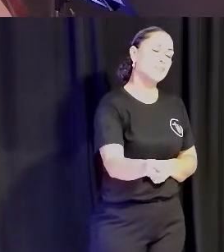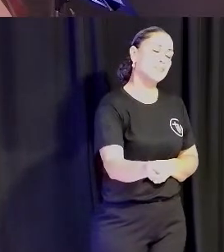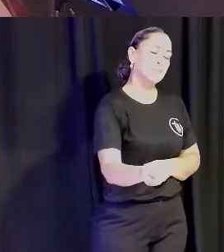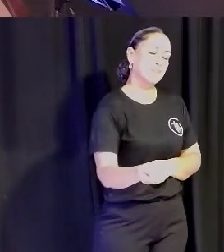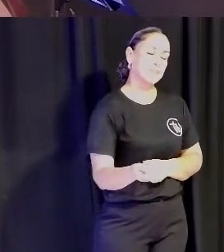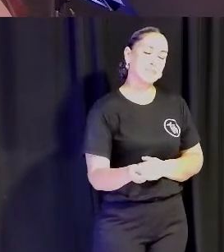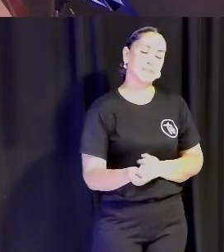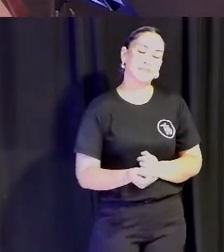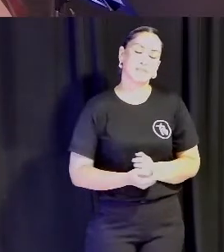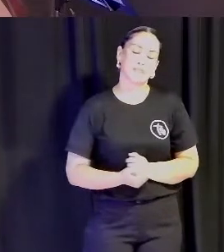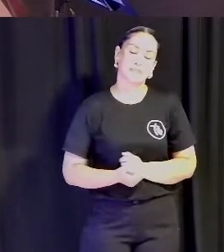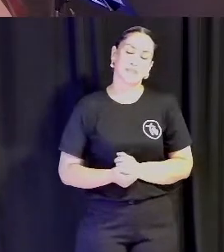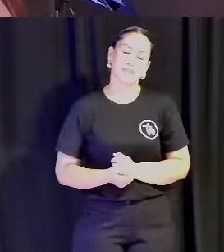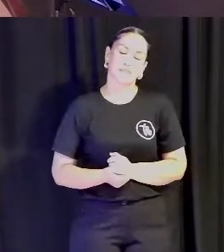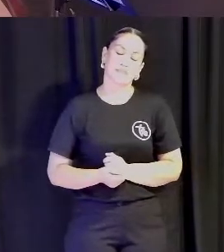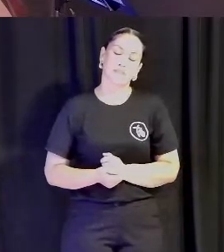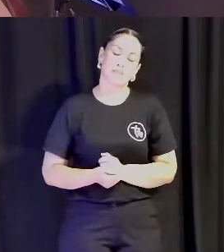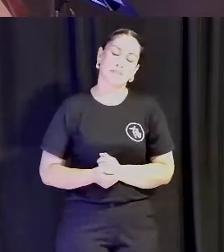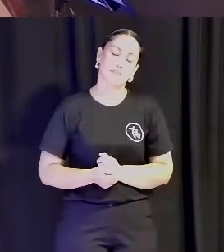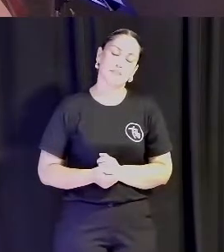eterna.